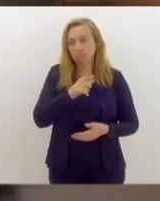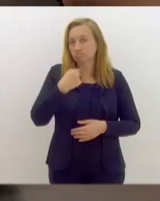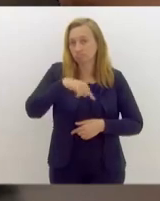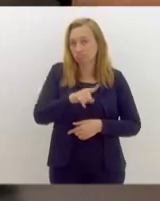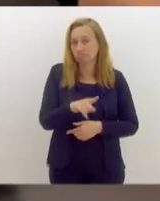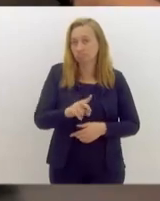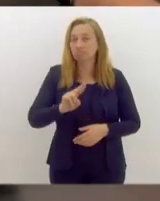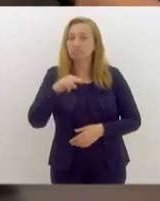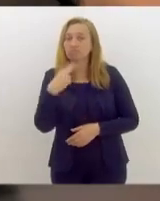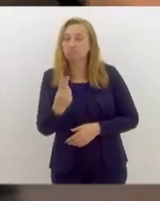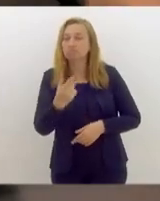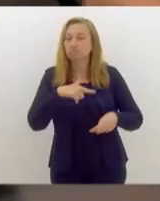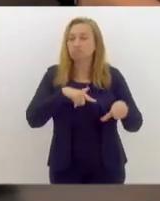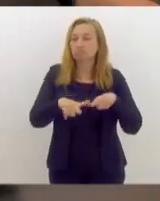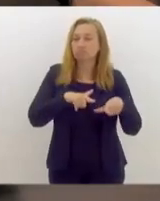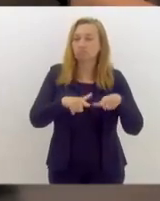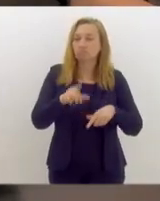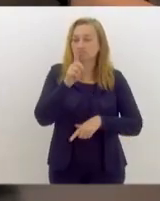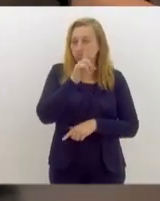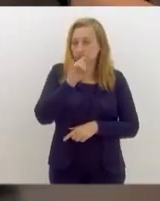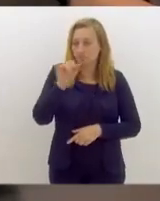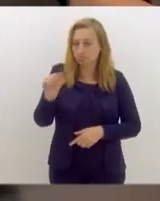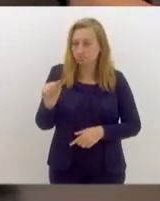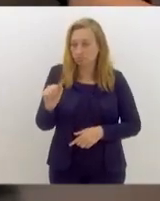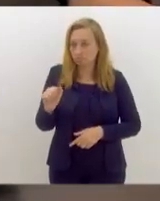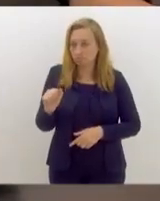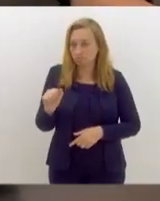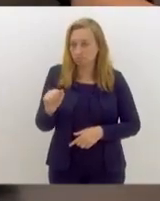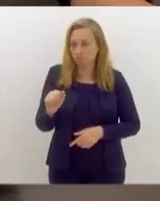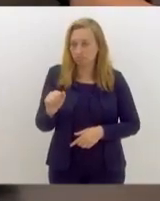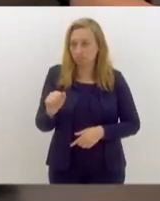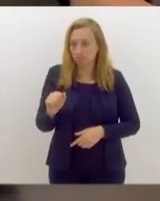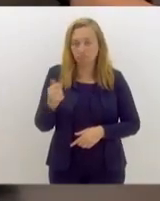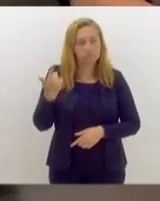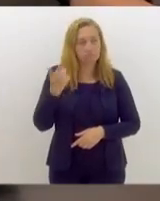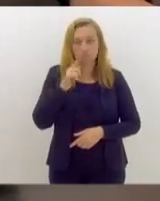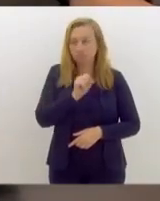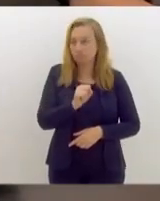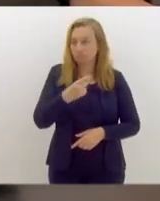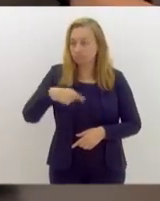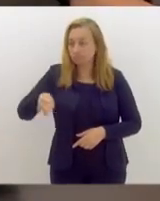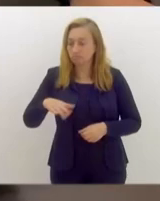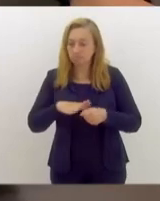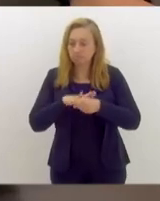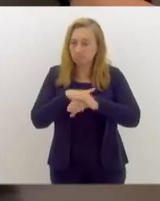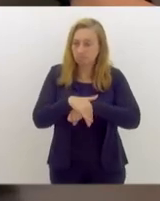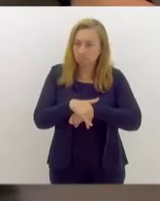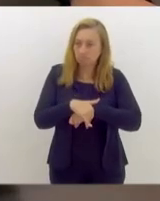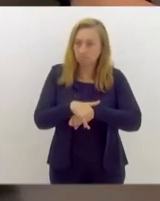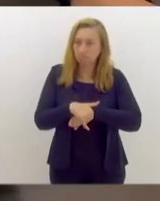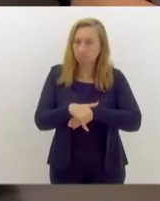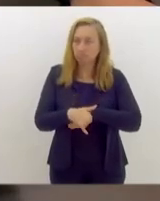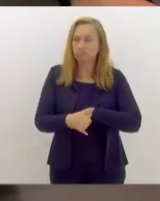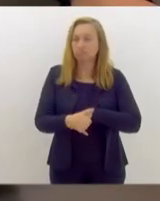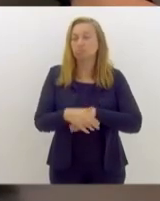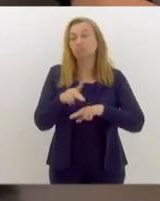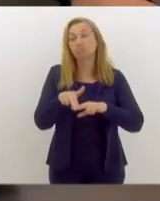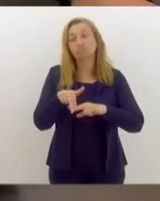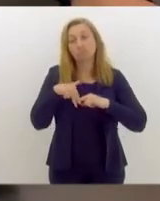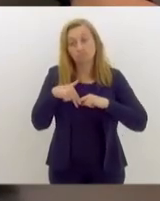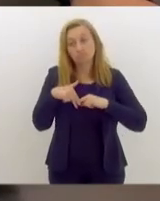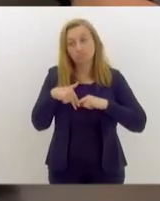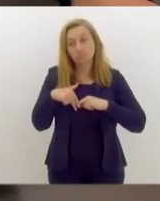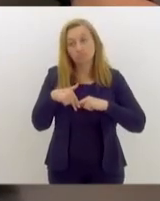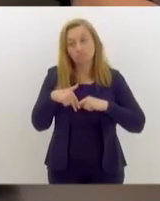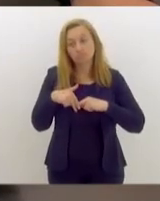Ou trabalha de dia e também não está conseguindo ir à noite para a escola em função de